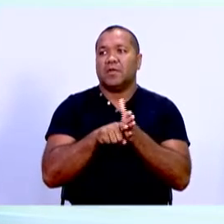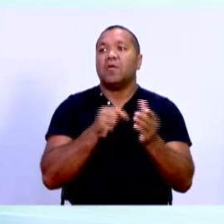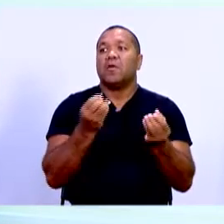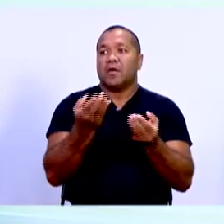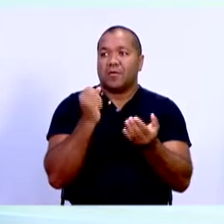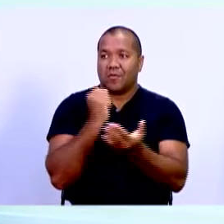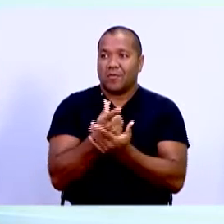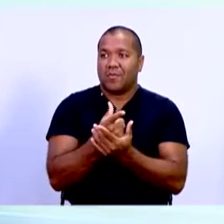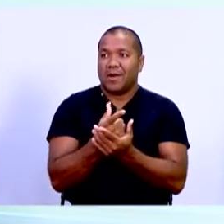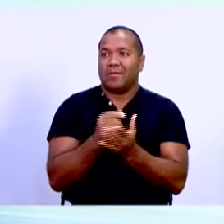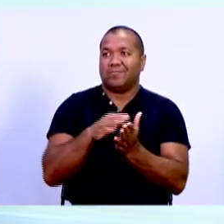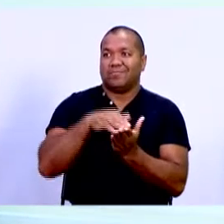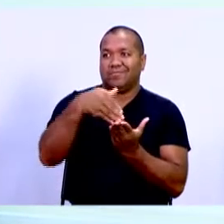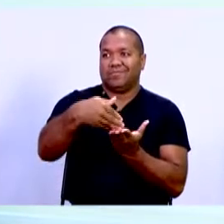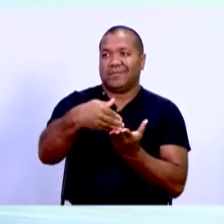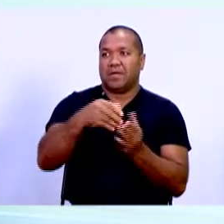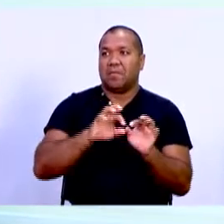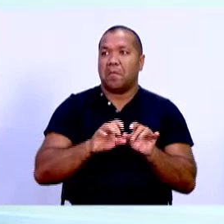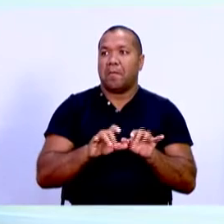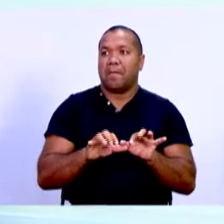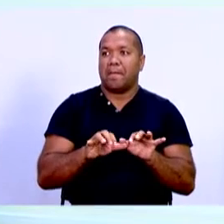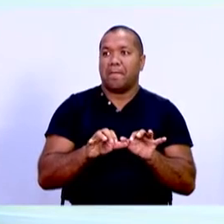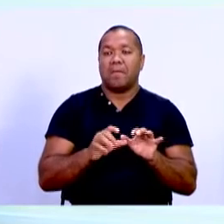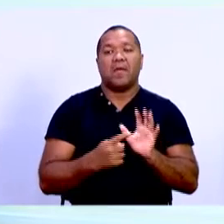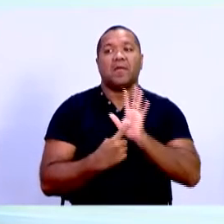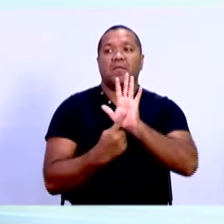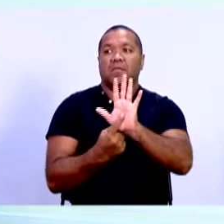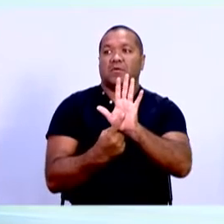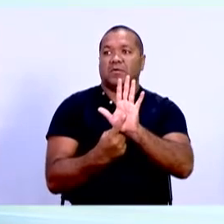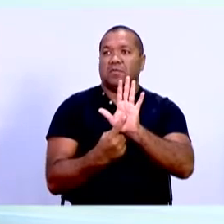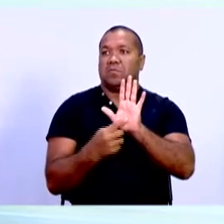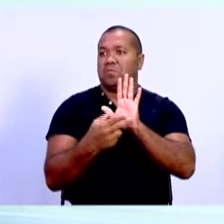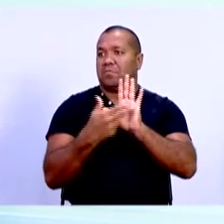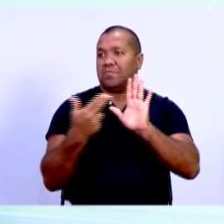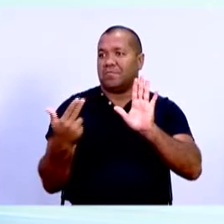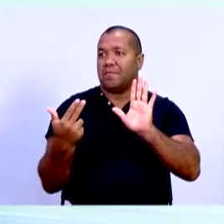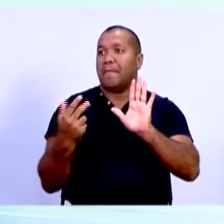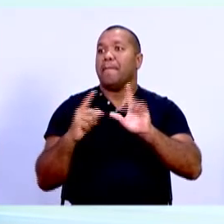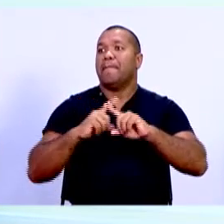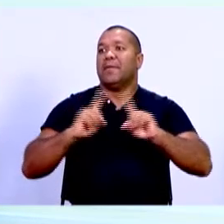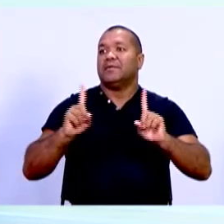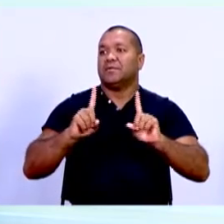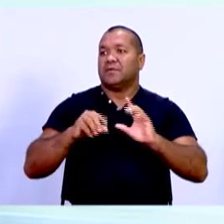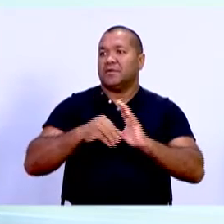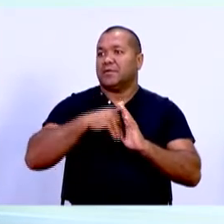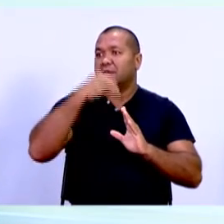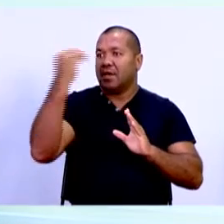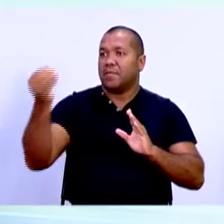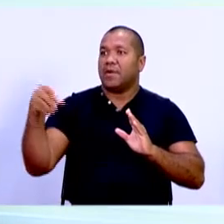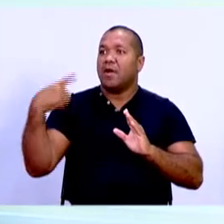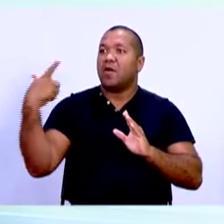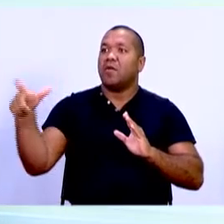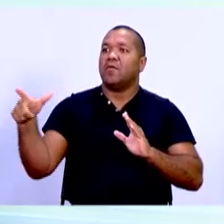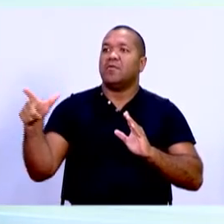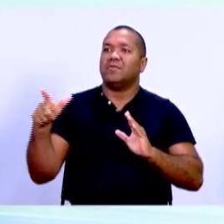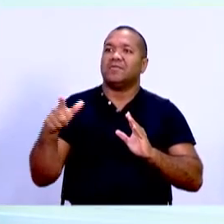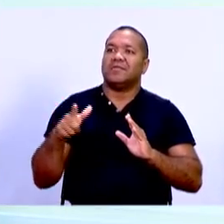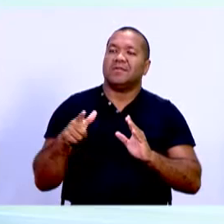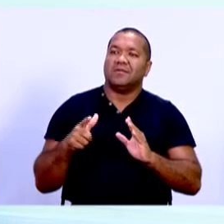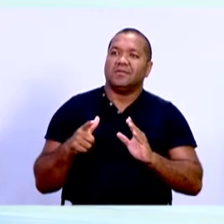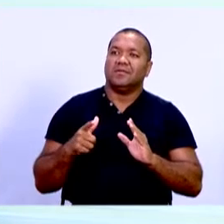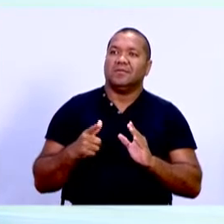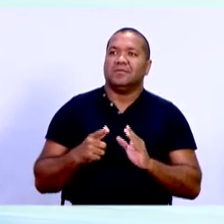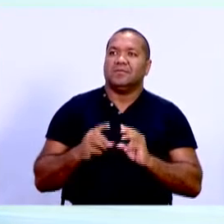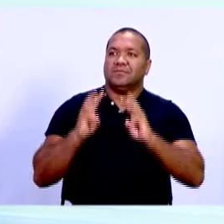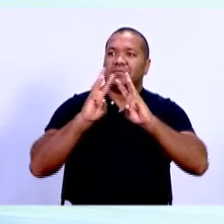vai mostrar um monte de opções para você comprar, mas se você sair do site da OLX e começar a navegar